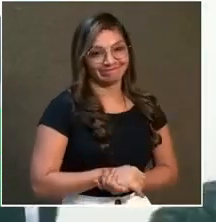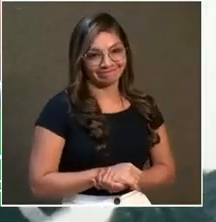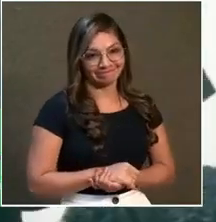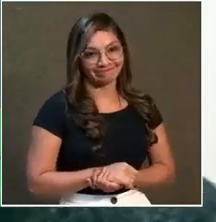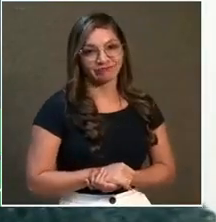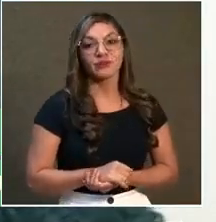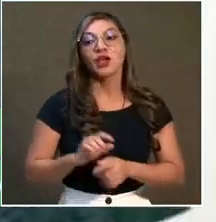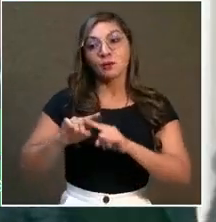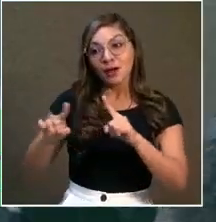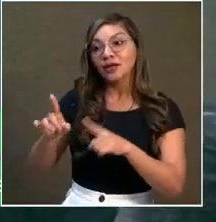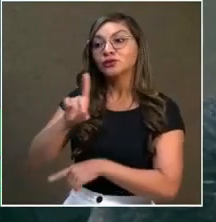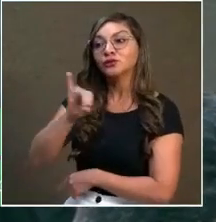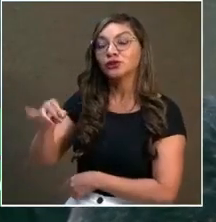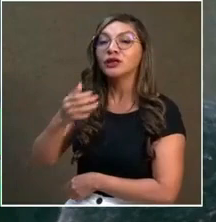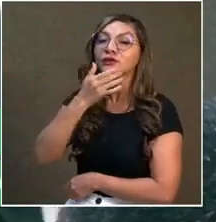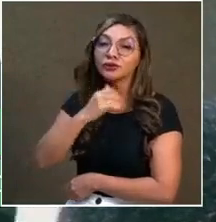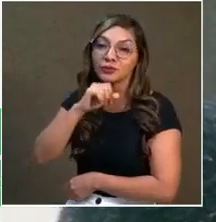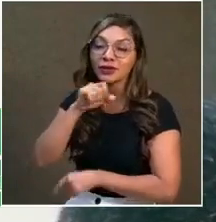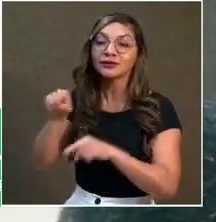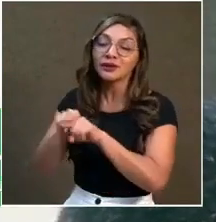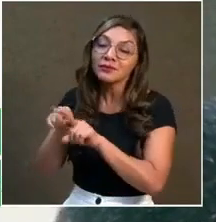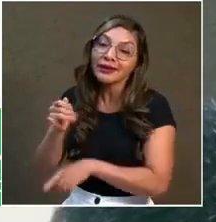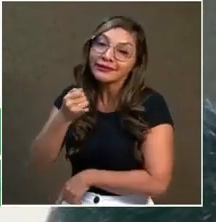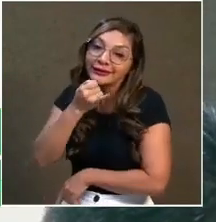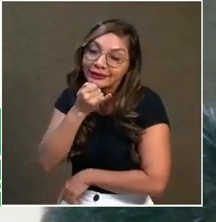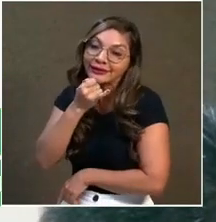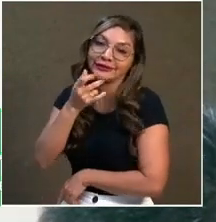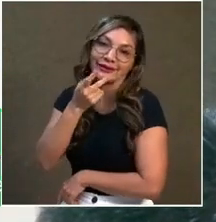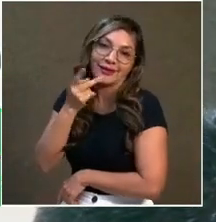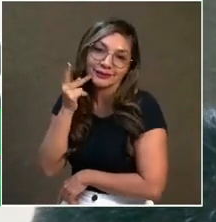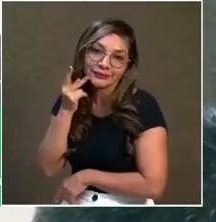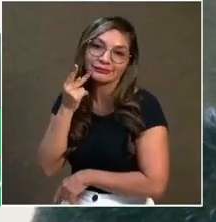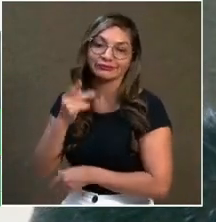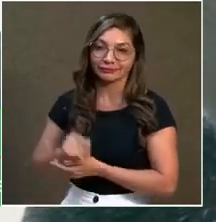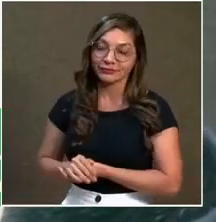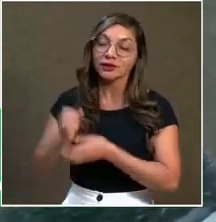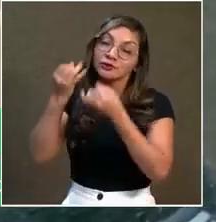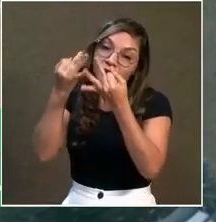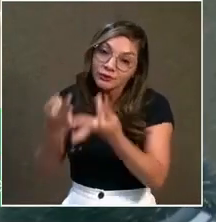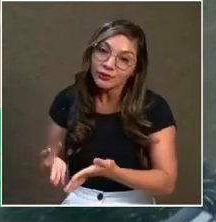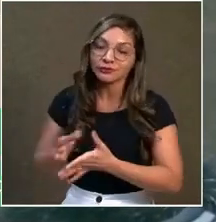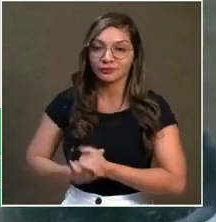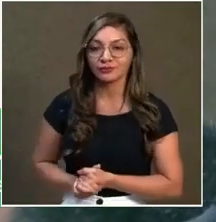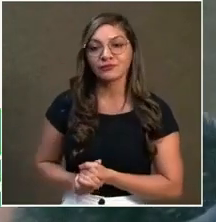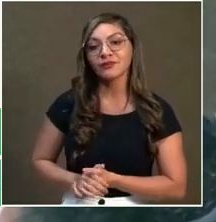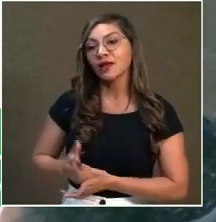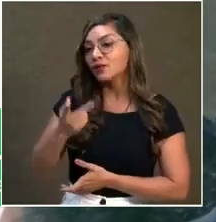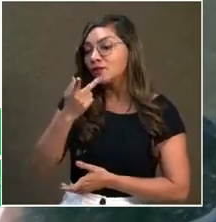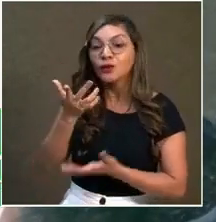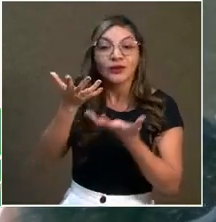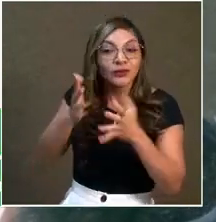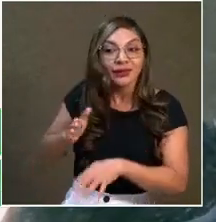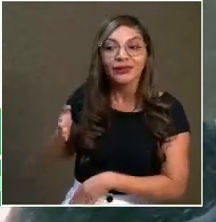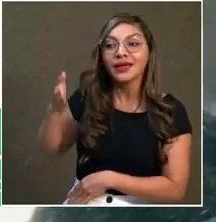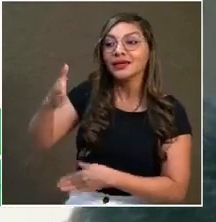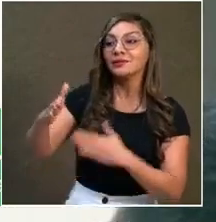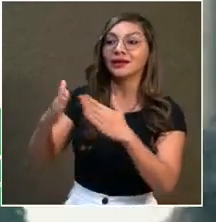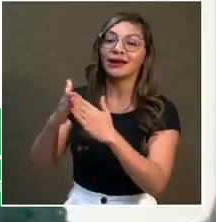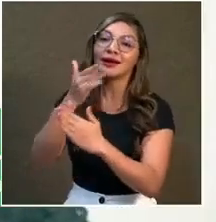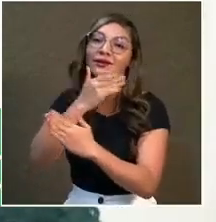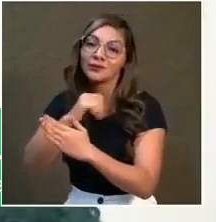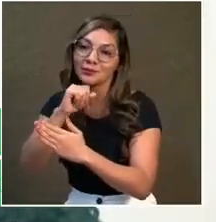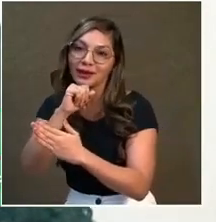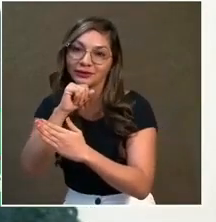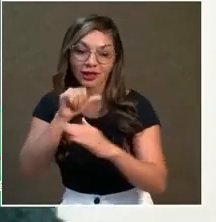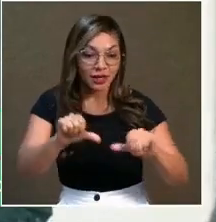dia difícil para Cássio. Ele me deixou muito claro os motivos, o porquê. Ele falou que não queria ir para a casa do pai. Eles tinham